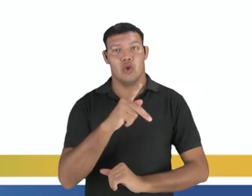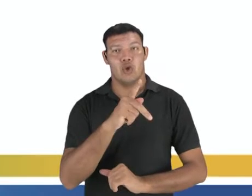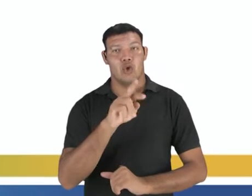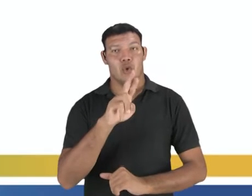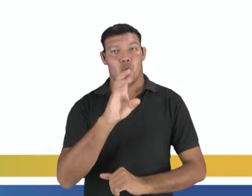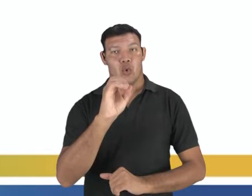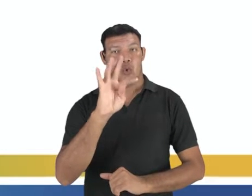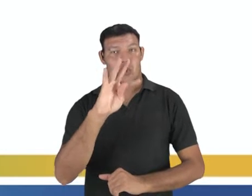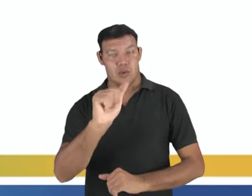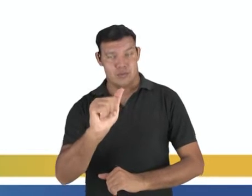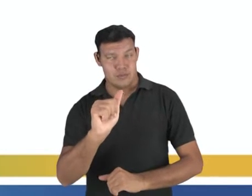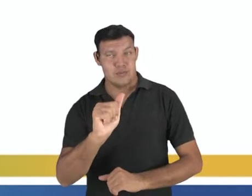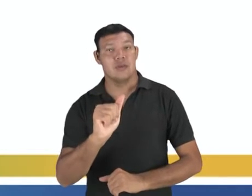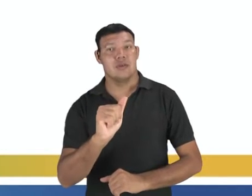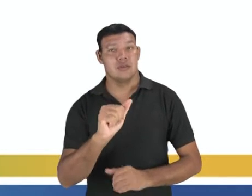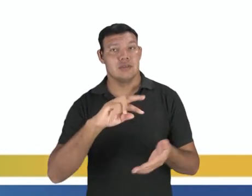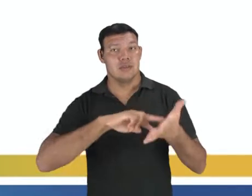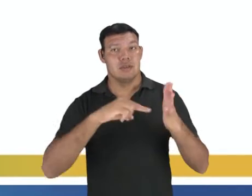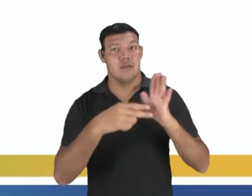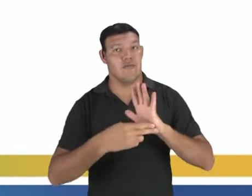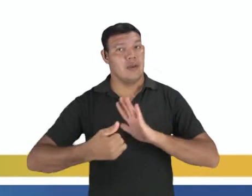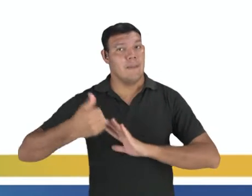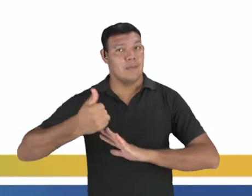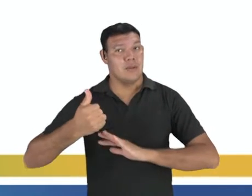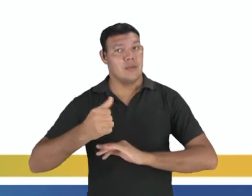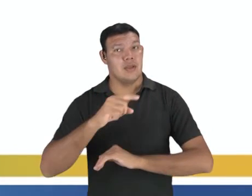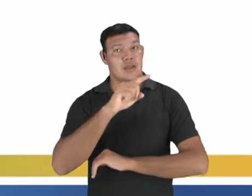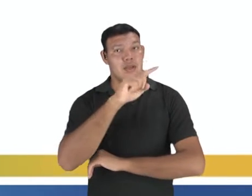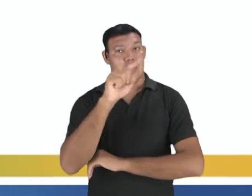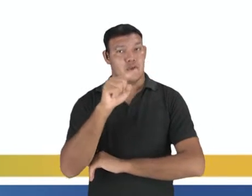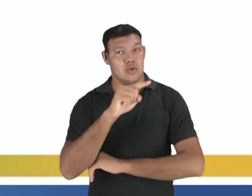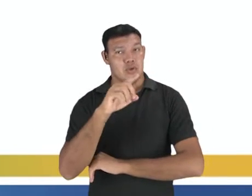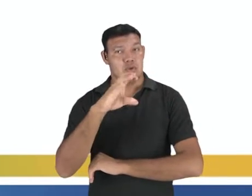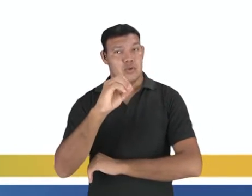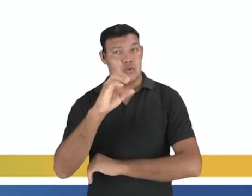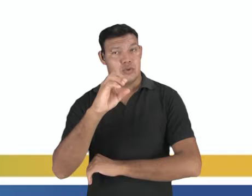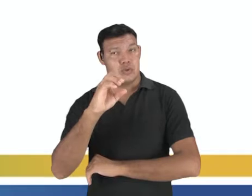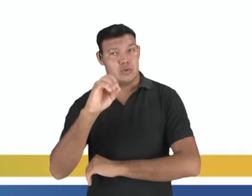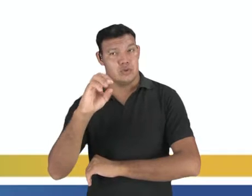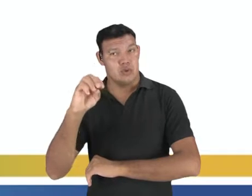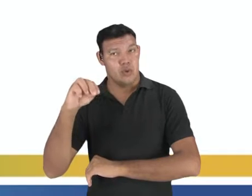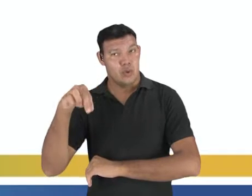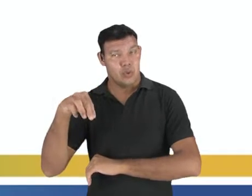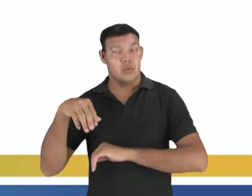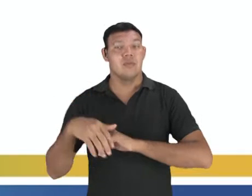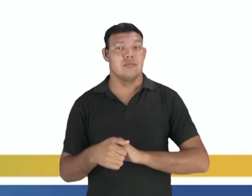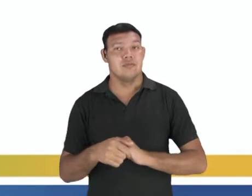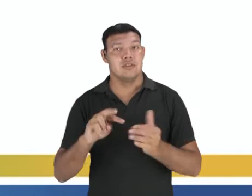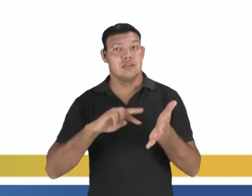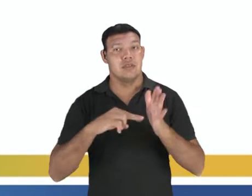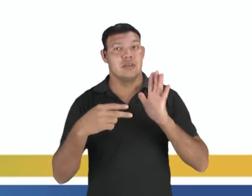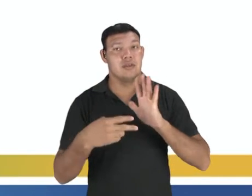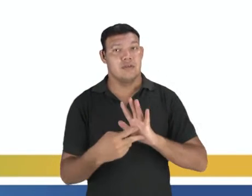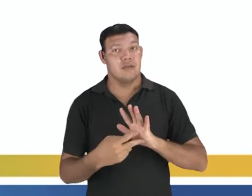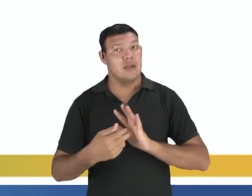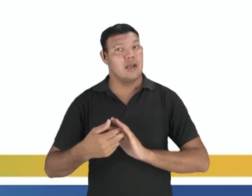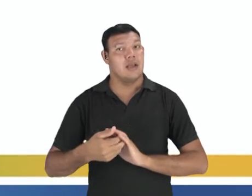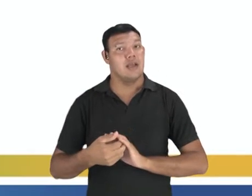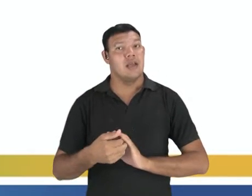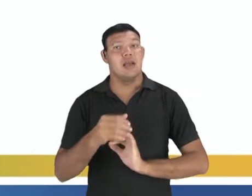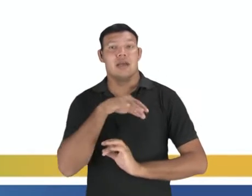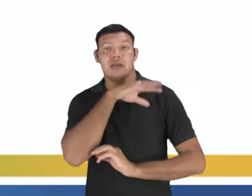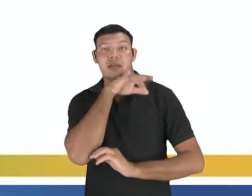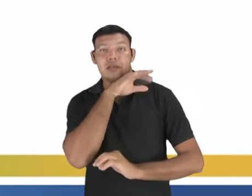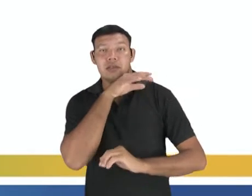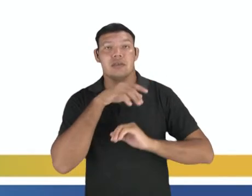animal. Então, dos primeiros animais que a gente estuda, por mais que eles sejam animais simples, animais primitivos, e que não